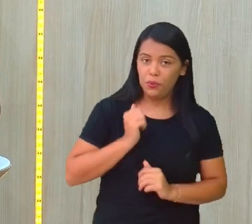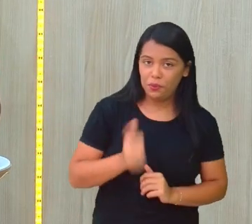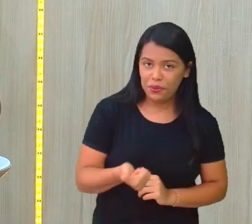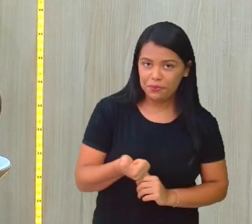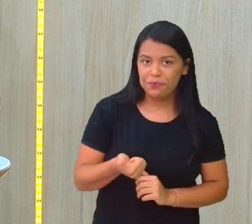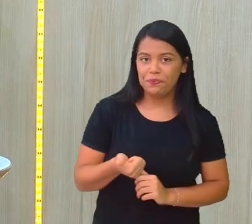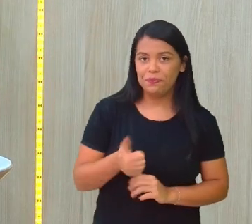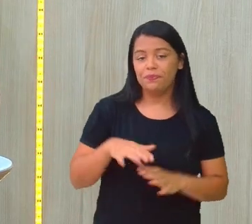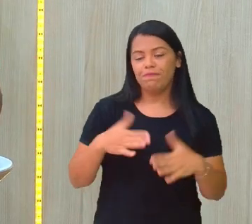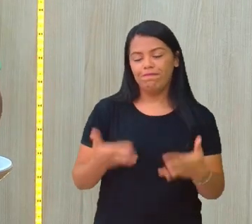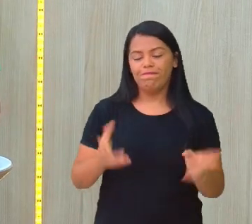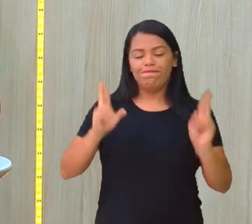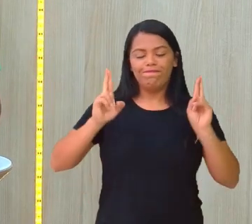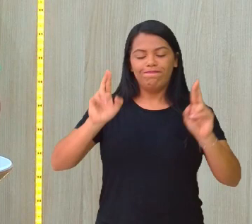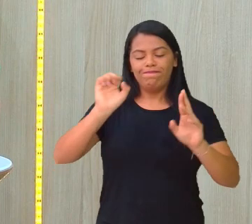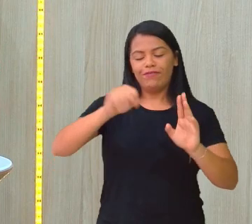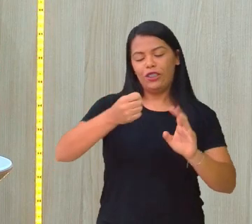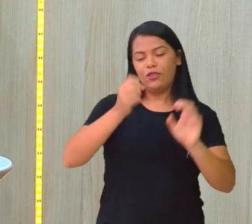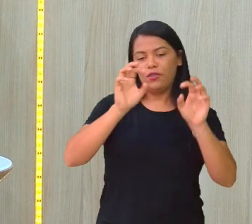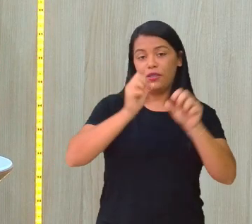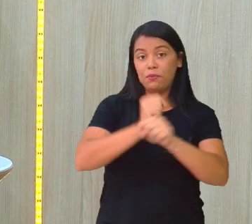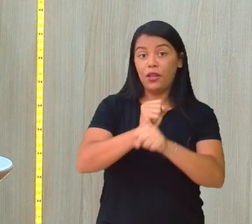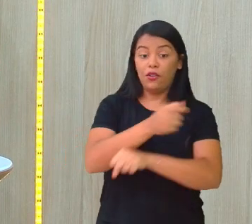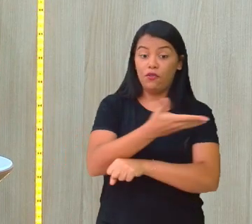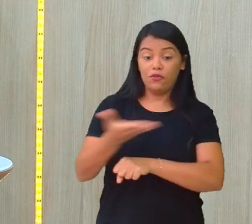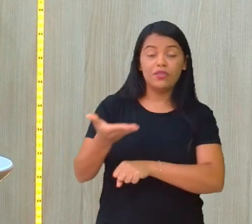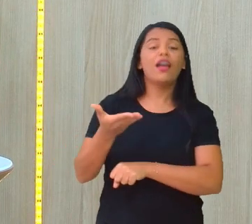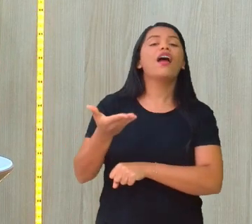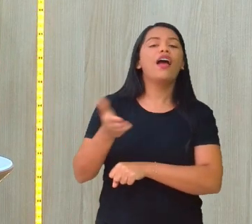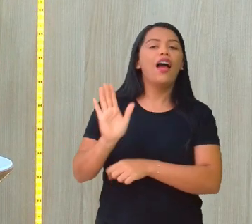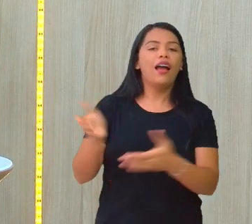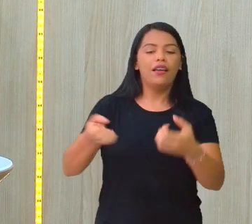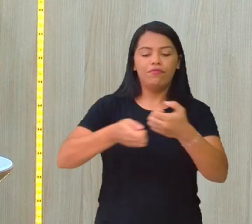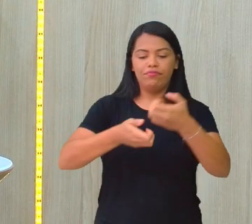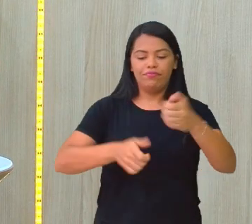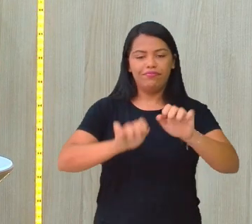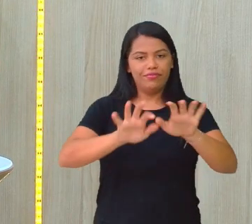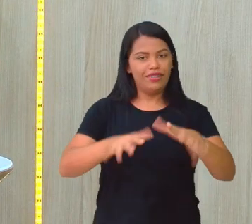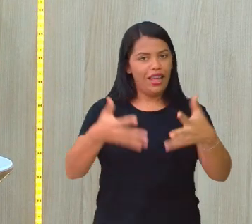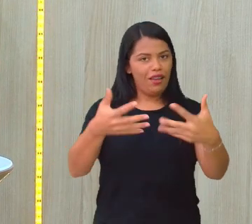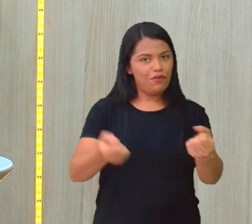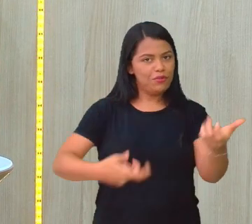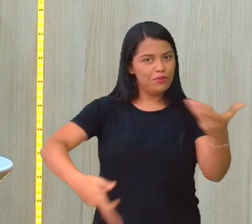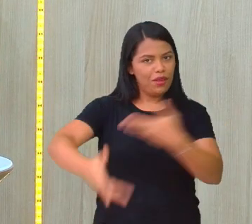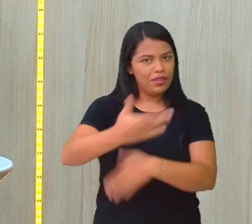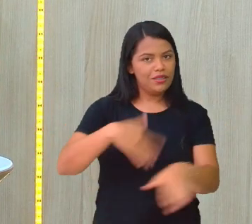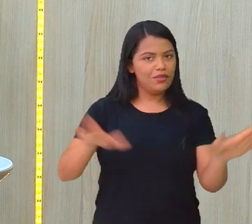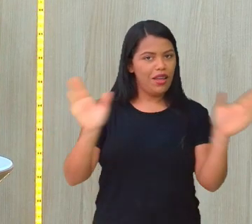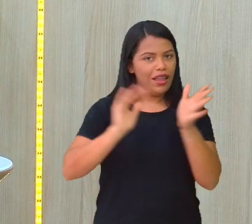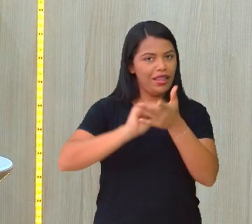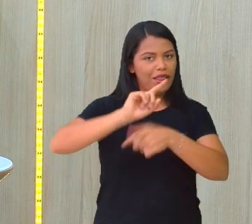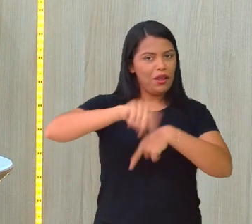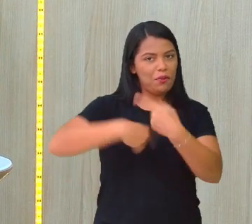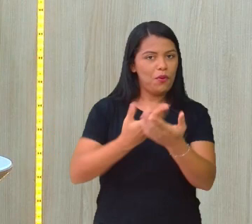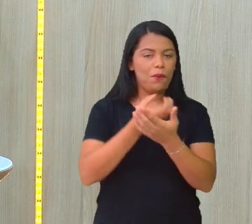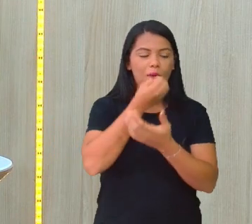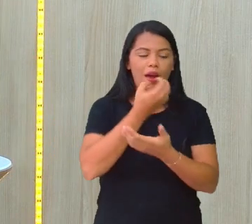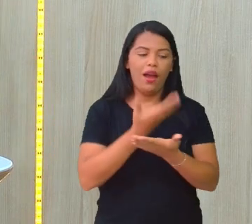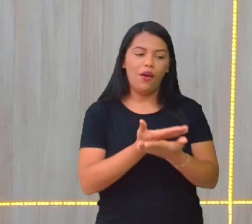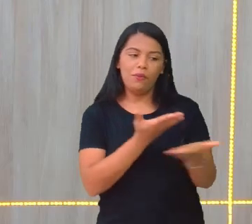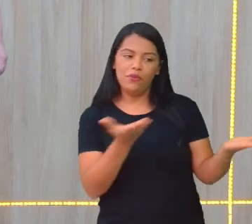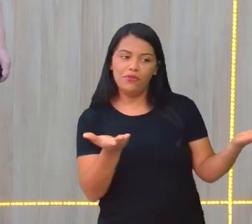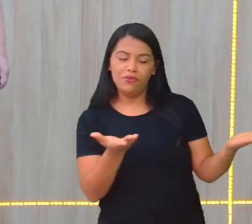que sim. Estou aguardando vocês aqui no chat, viu? Vamos participar. Tchau, tchau, até mais. Boa aula,